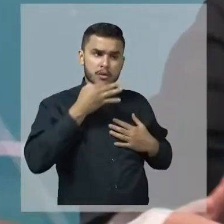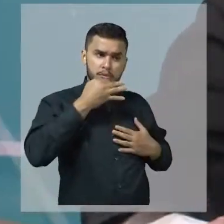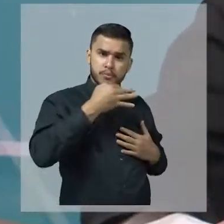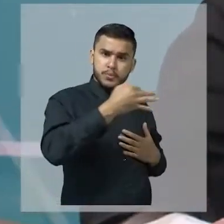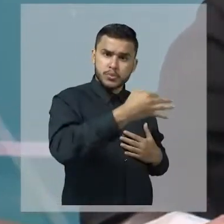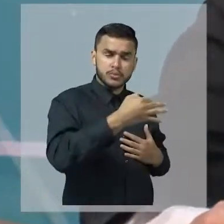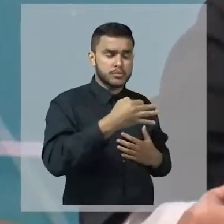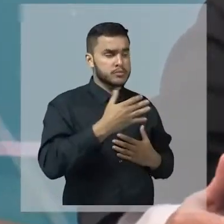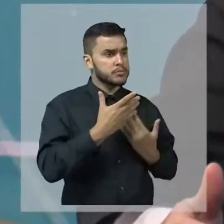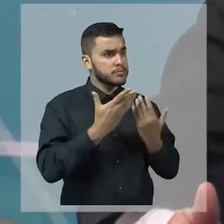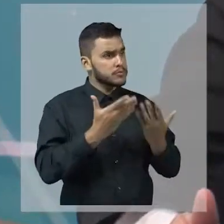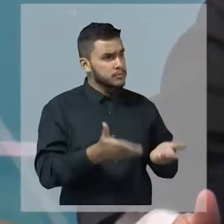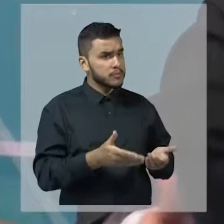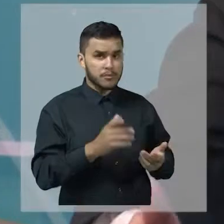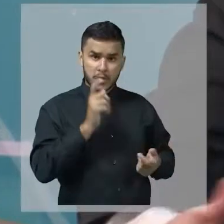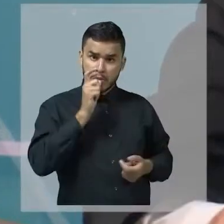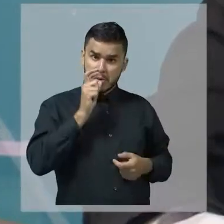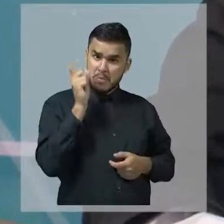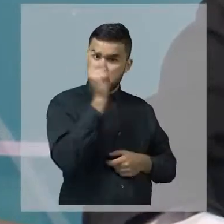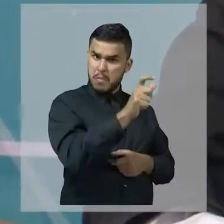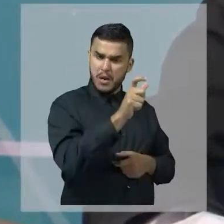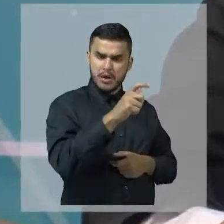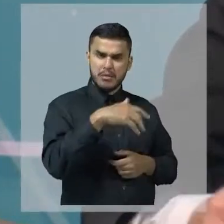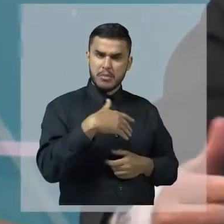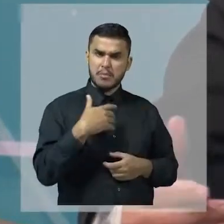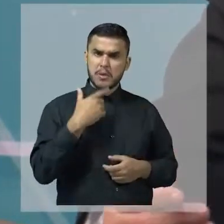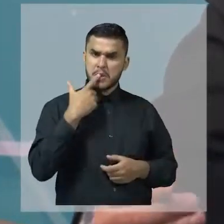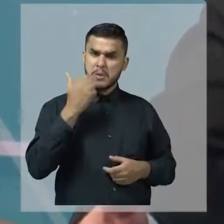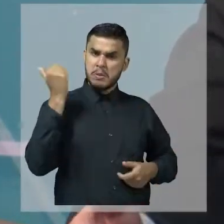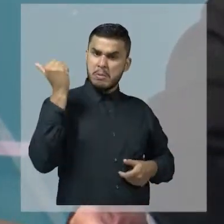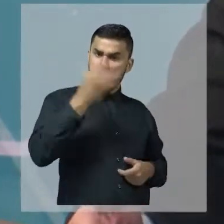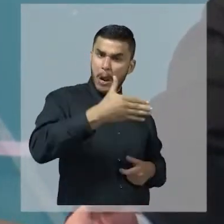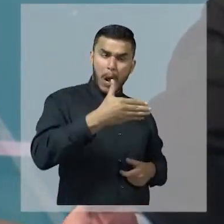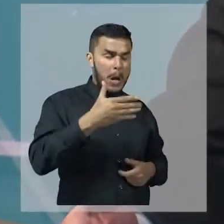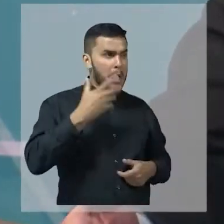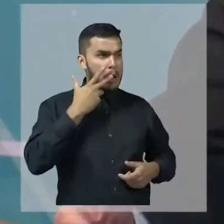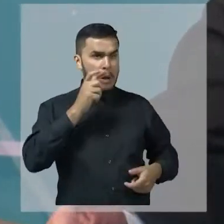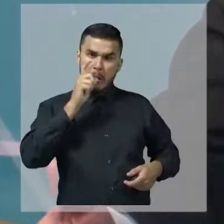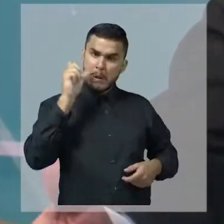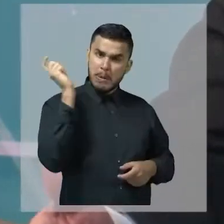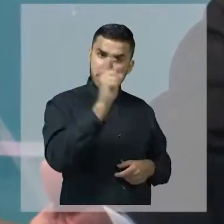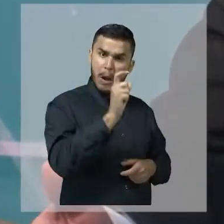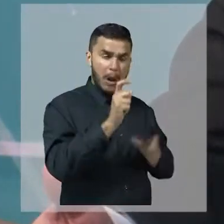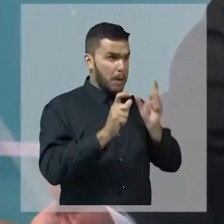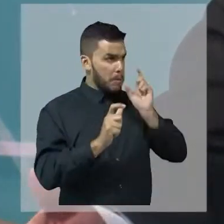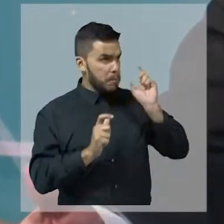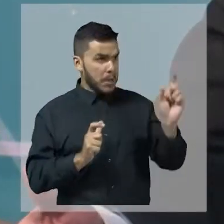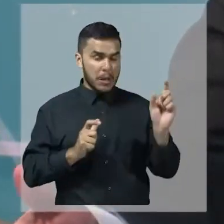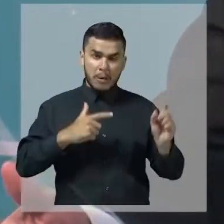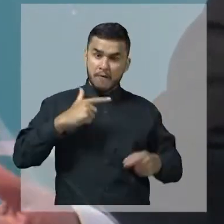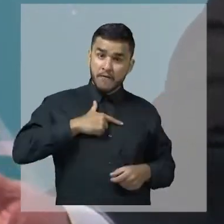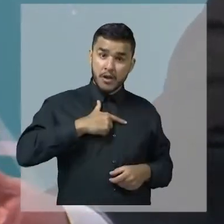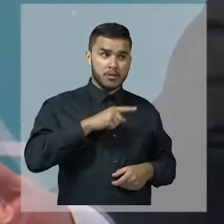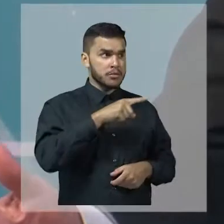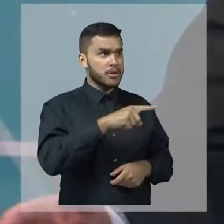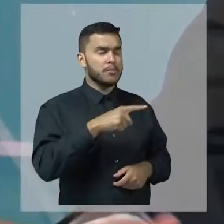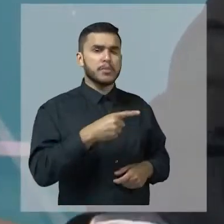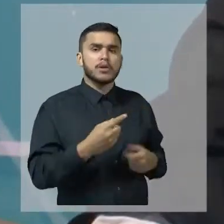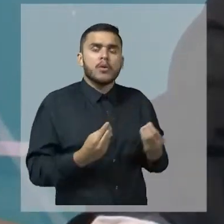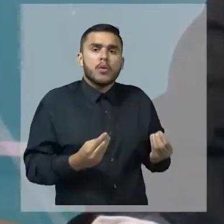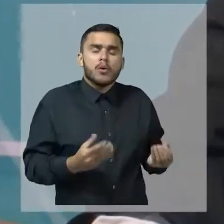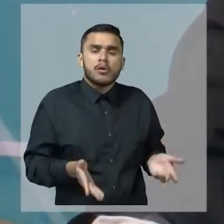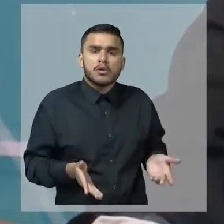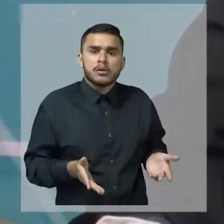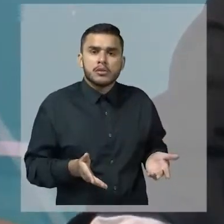qualquer deles uma palavra de baixo calão, uma ofensa moral de natureza grave, aí é